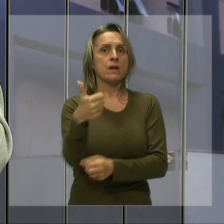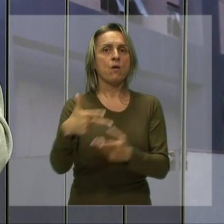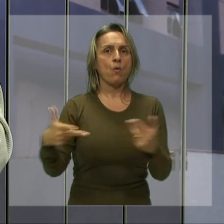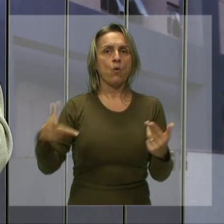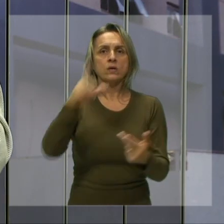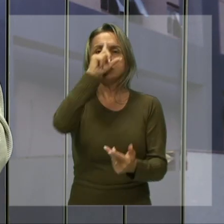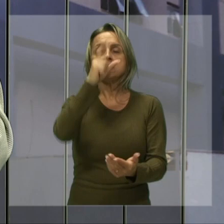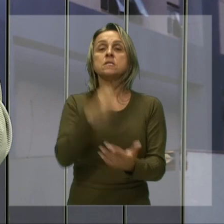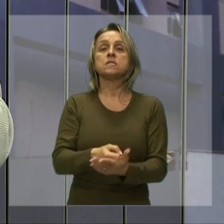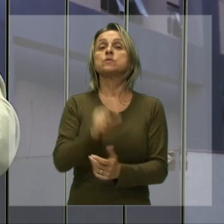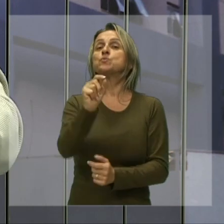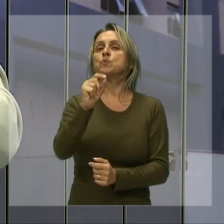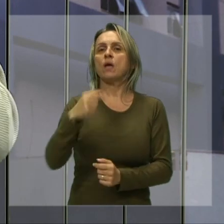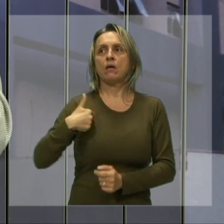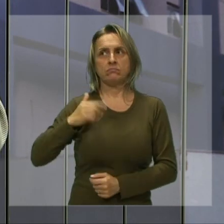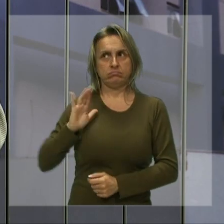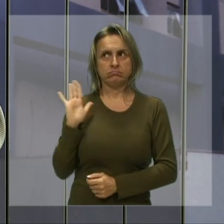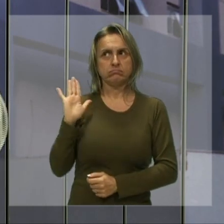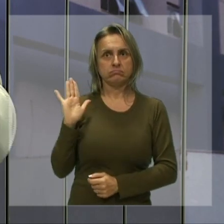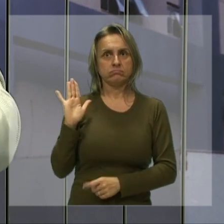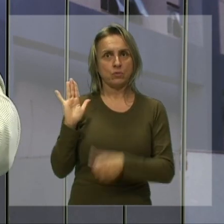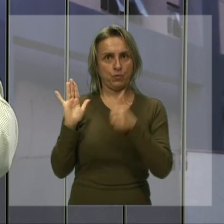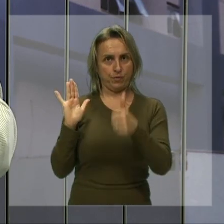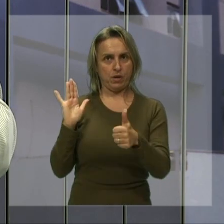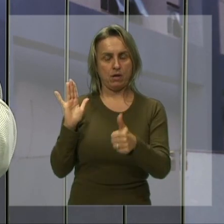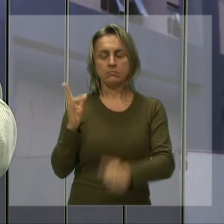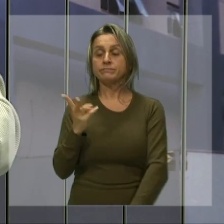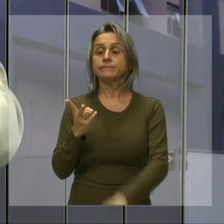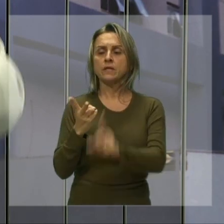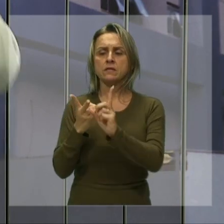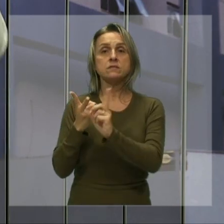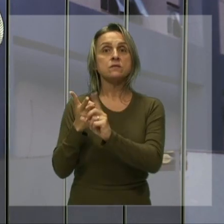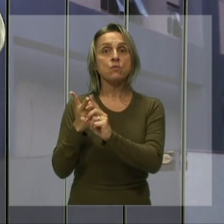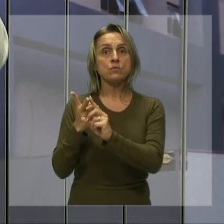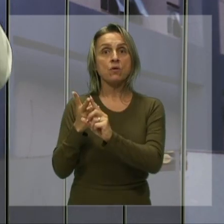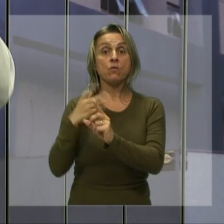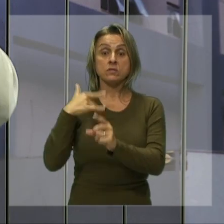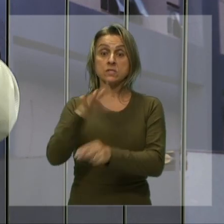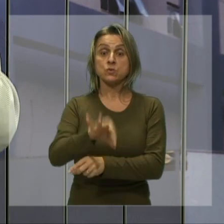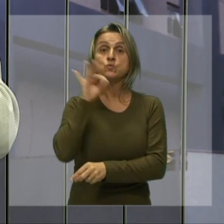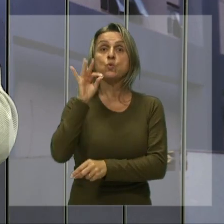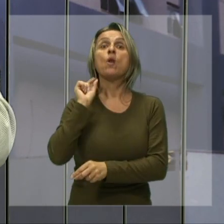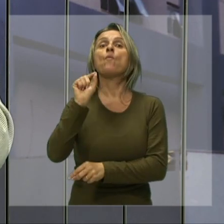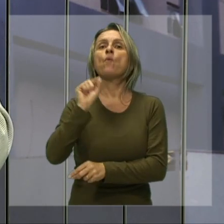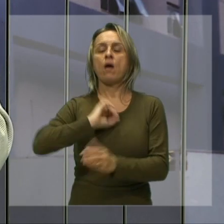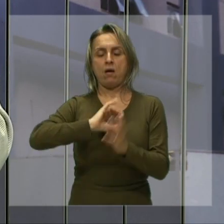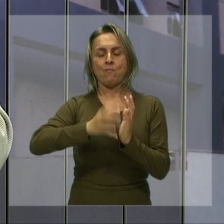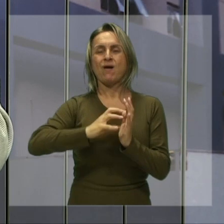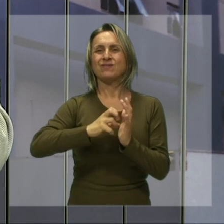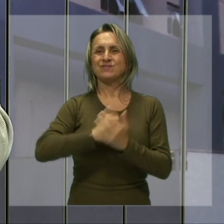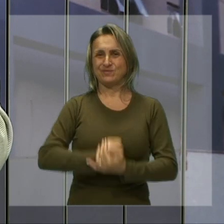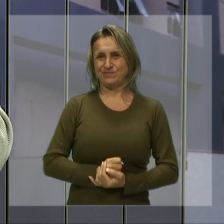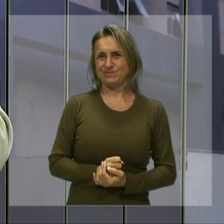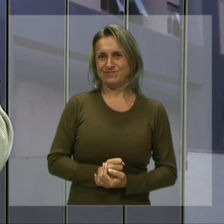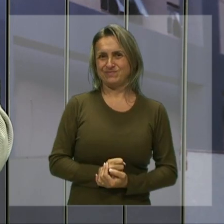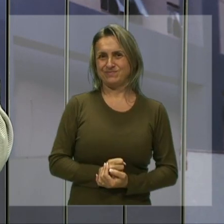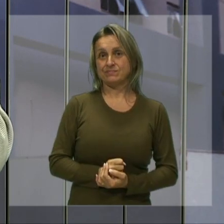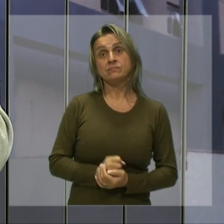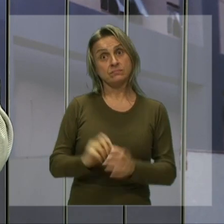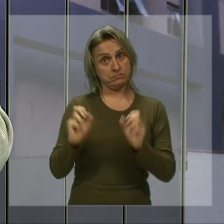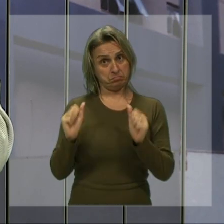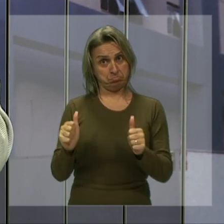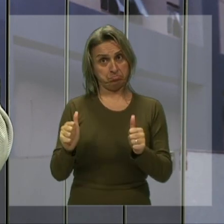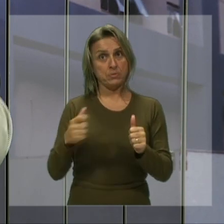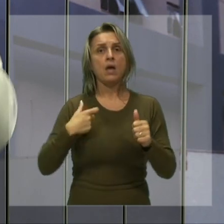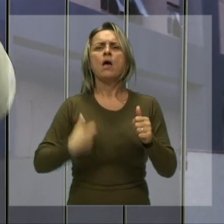um partido, porque você não pode ser candidato sem ter um partido. E aí eu fiz uma relação de todos os partidos que nós temos ativos